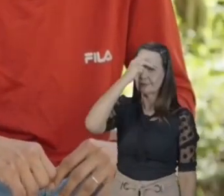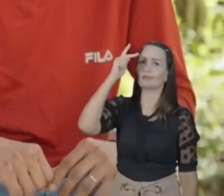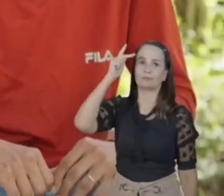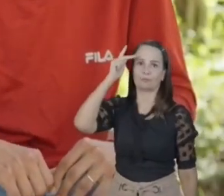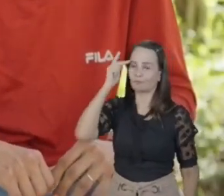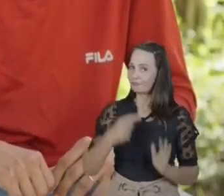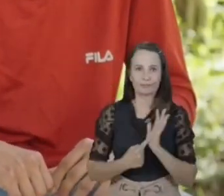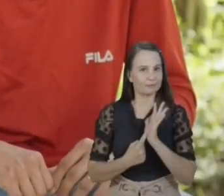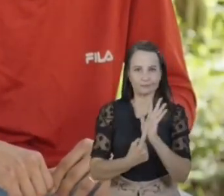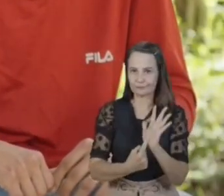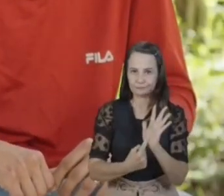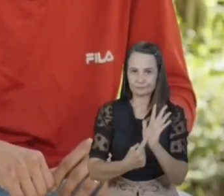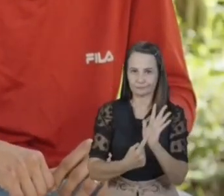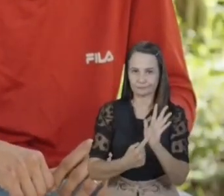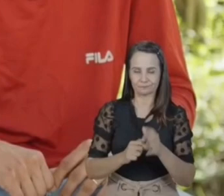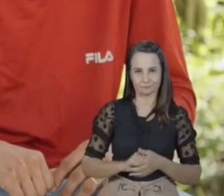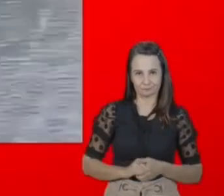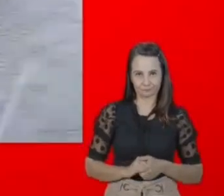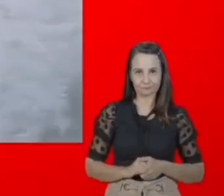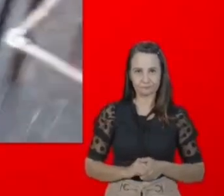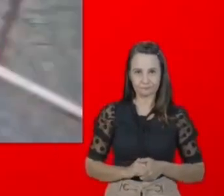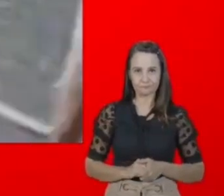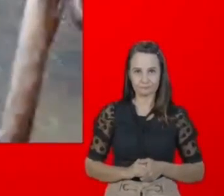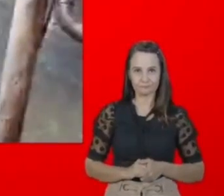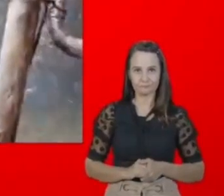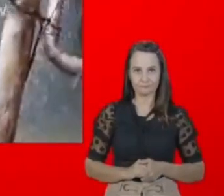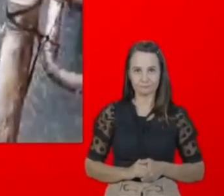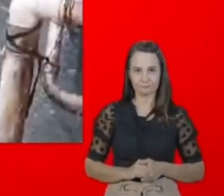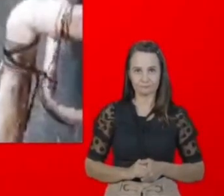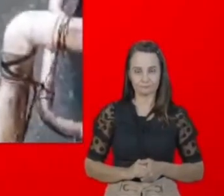Ananindeua que o prefeito não mostra.